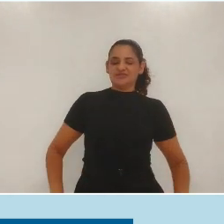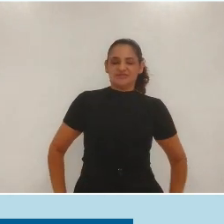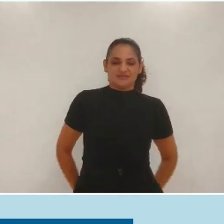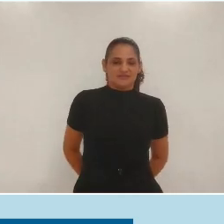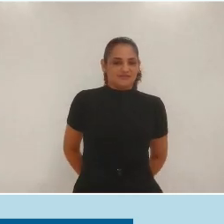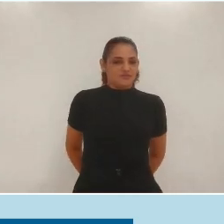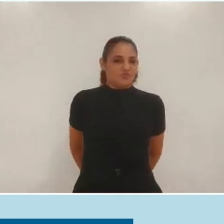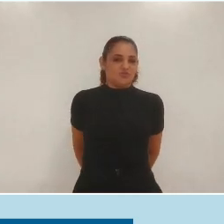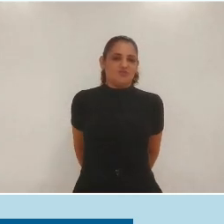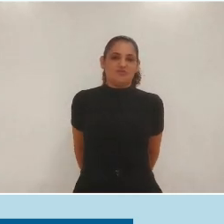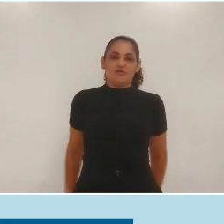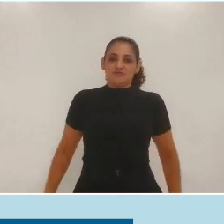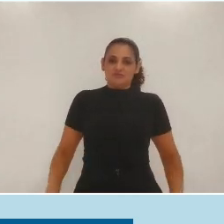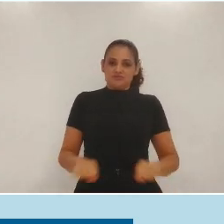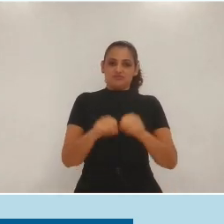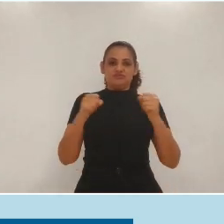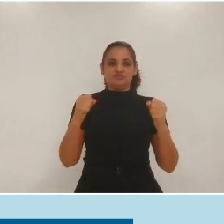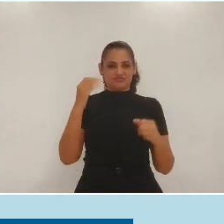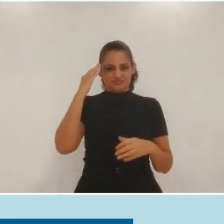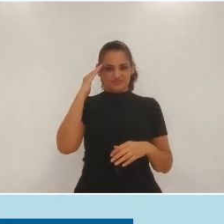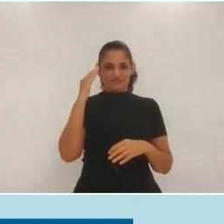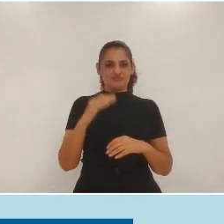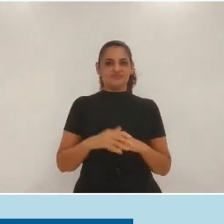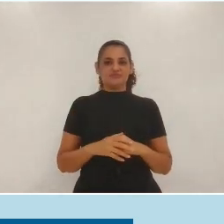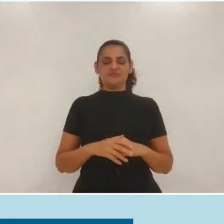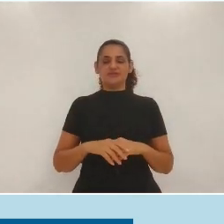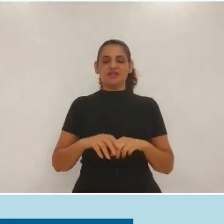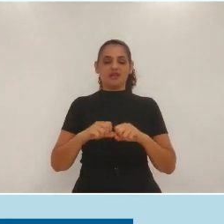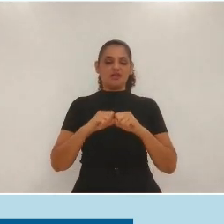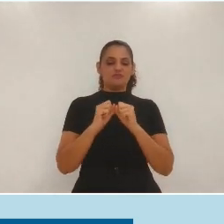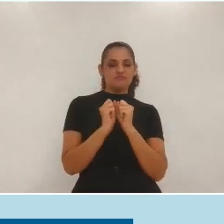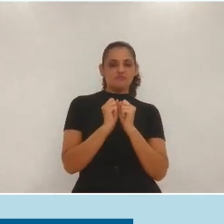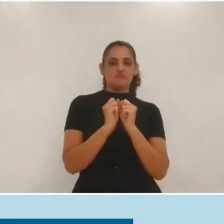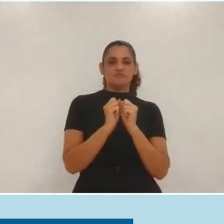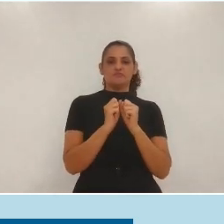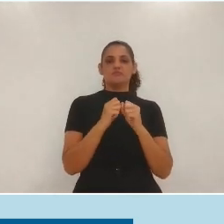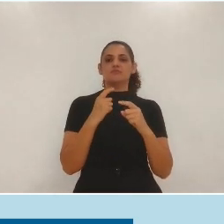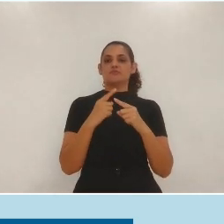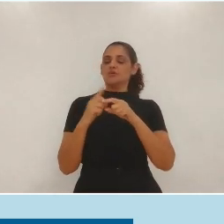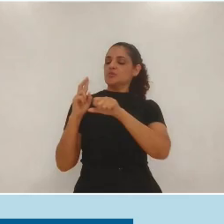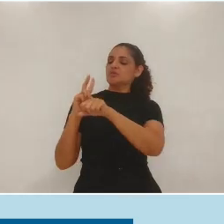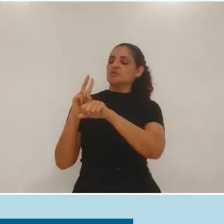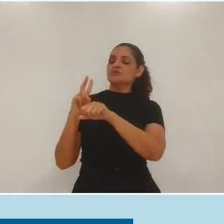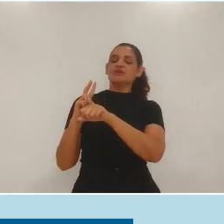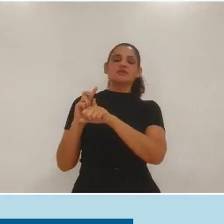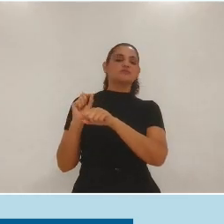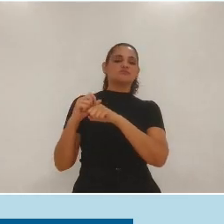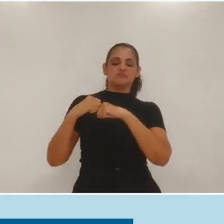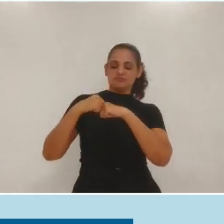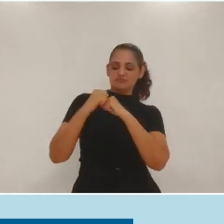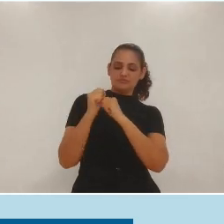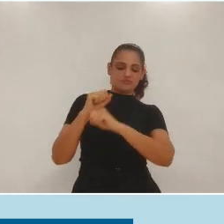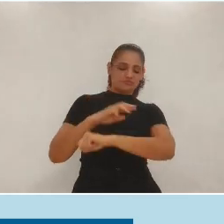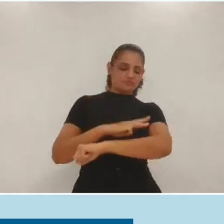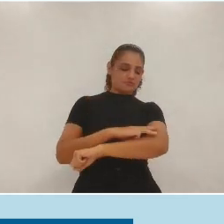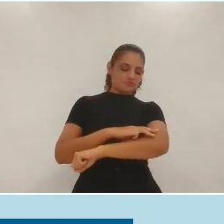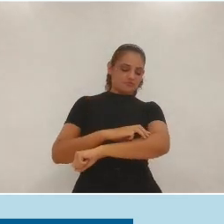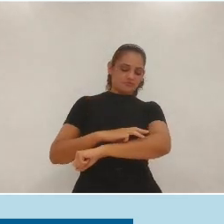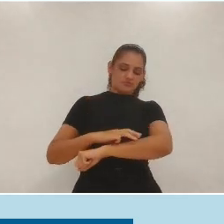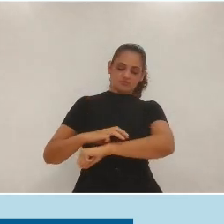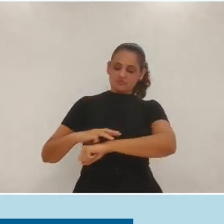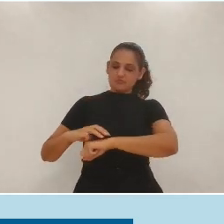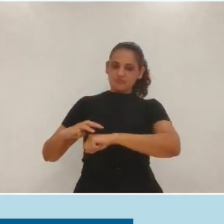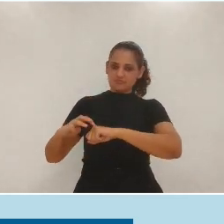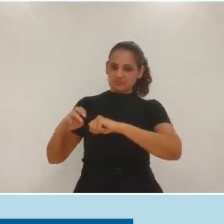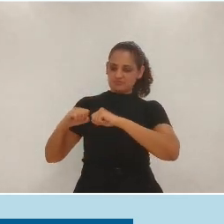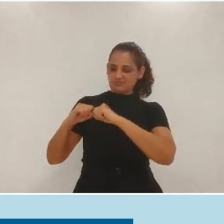vou ter uma luxação. Porque o que protege você de não ter uma luxação? É a força muscular, são